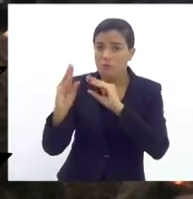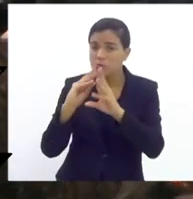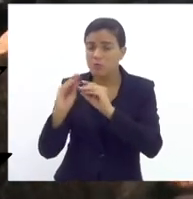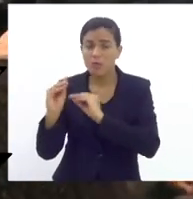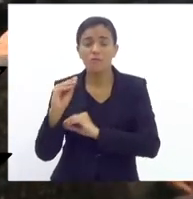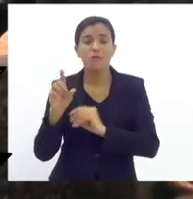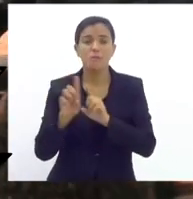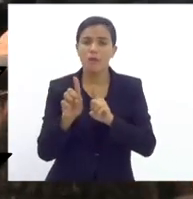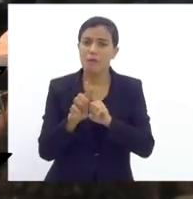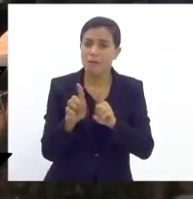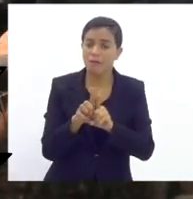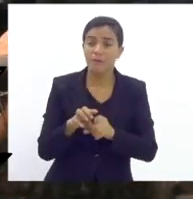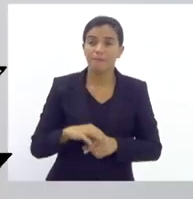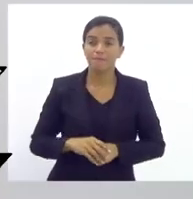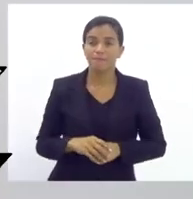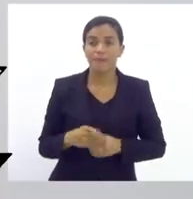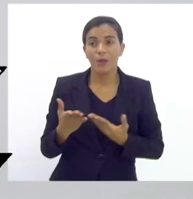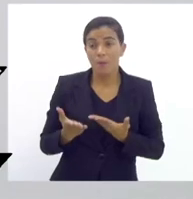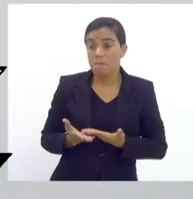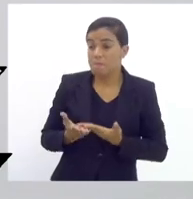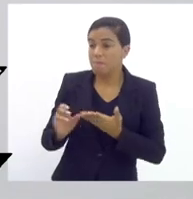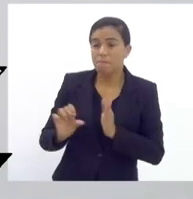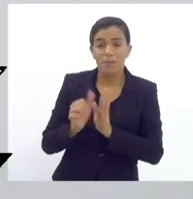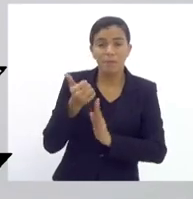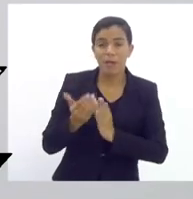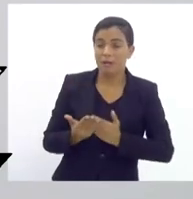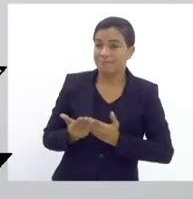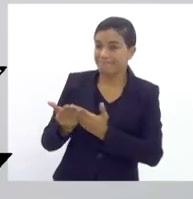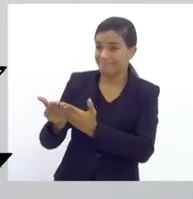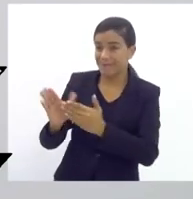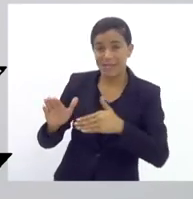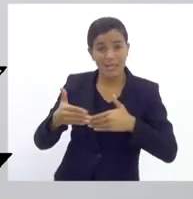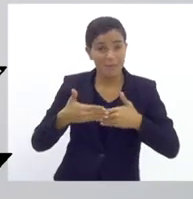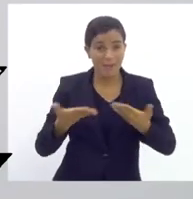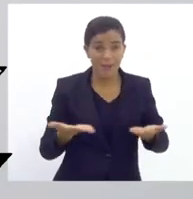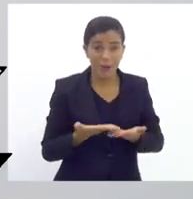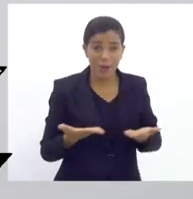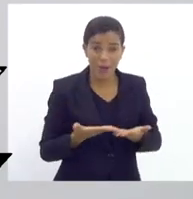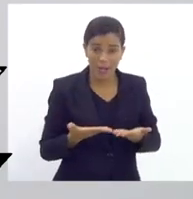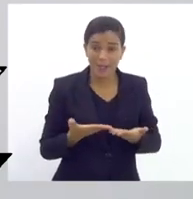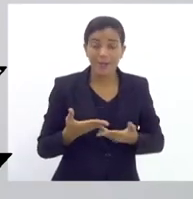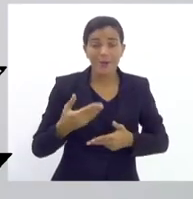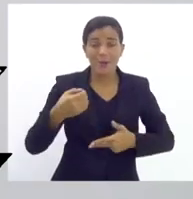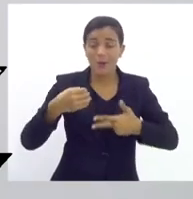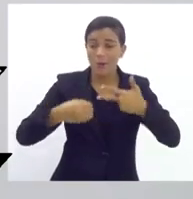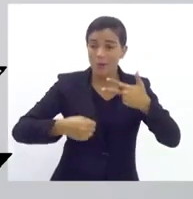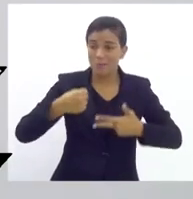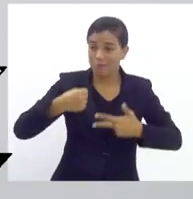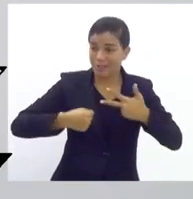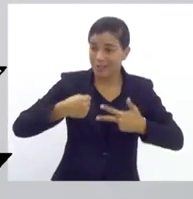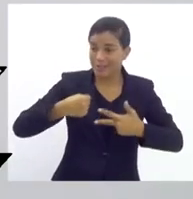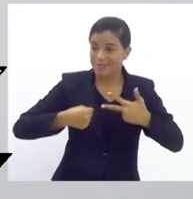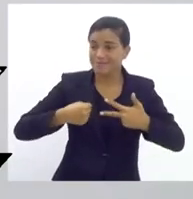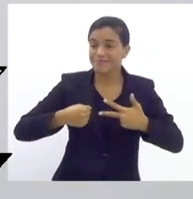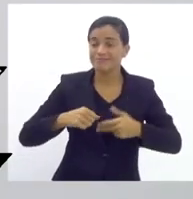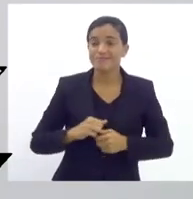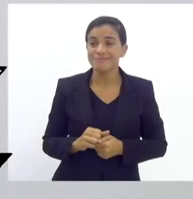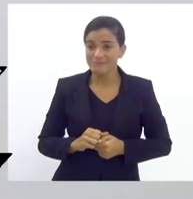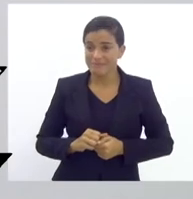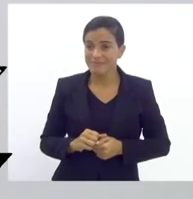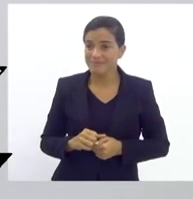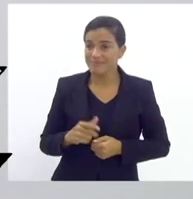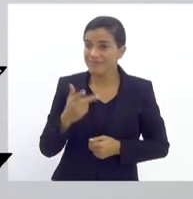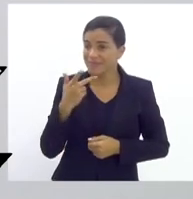eu acho que o primeiro grande encaminhamento dessa mesa e não por acaso ela acaba aqui com o poder público Eu acho que eu quero até retomar um pedaço da fala